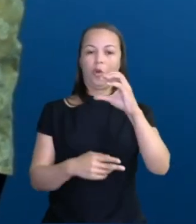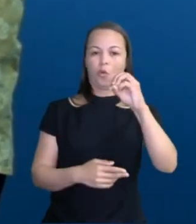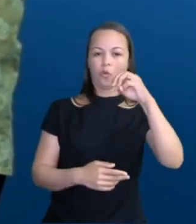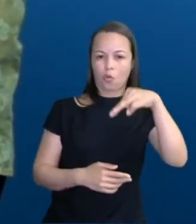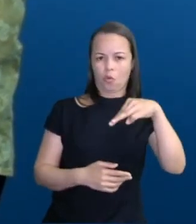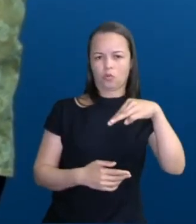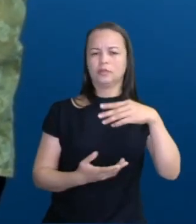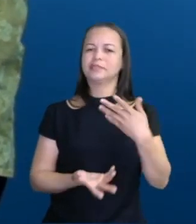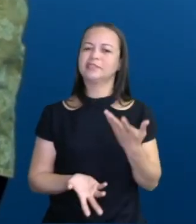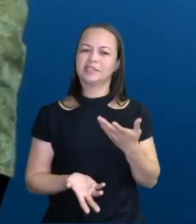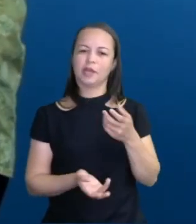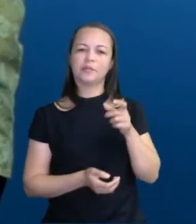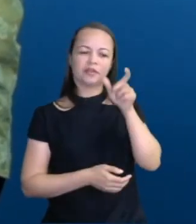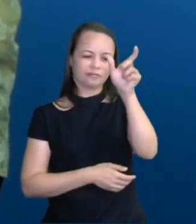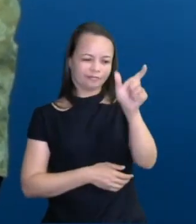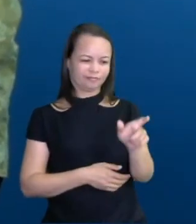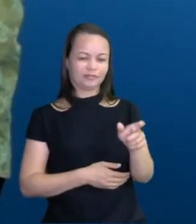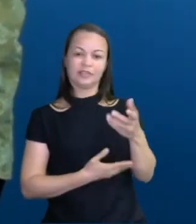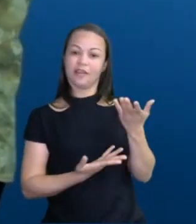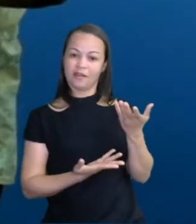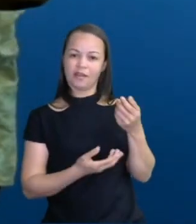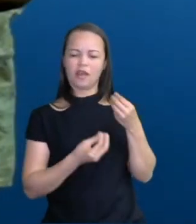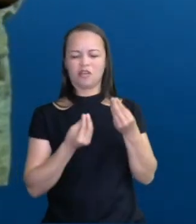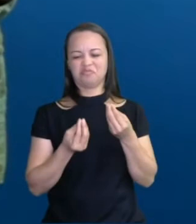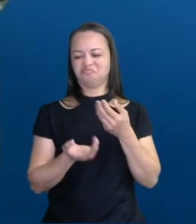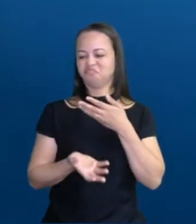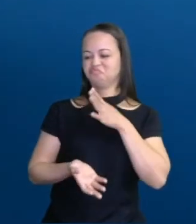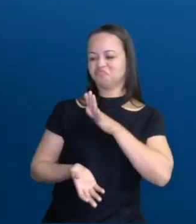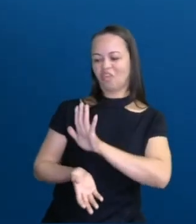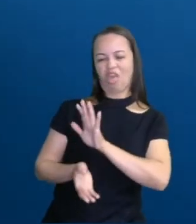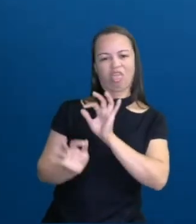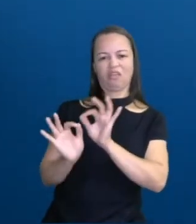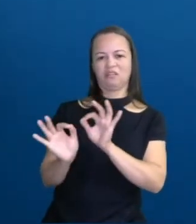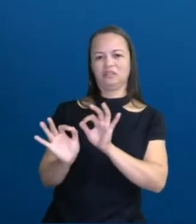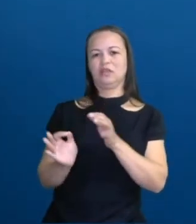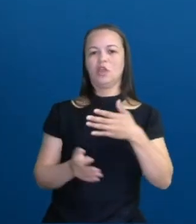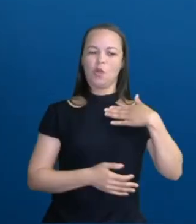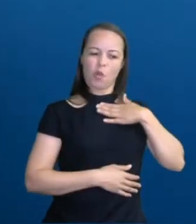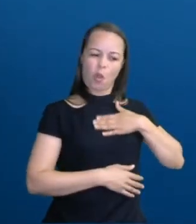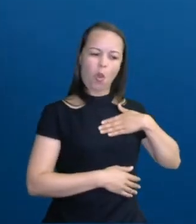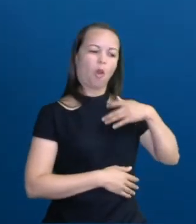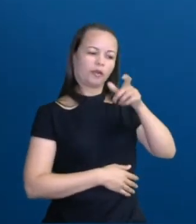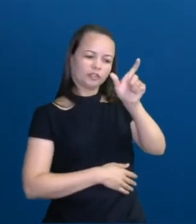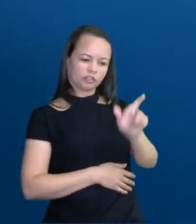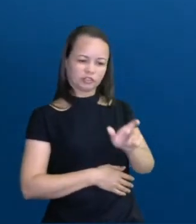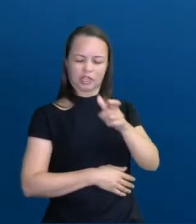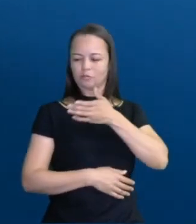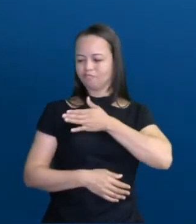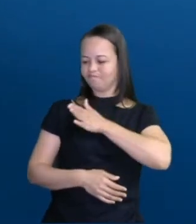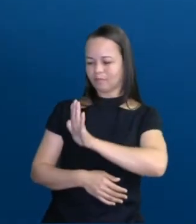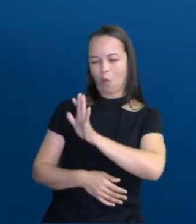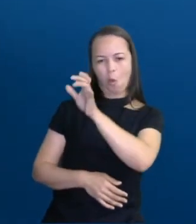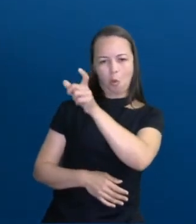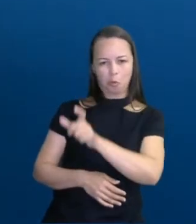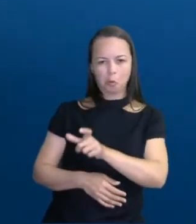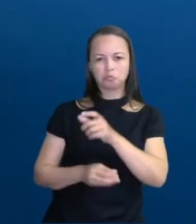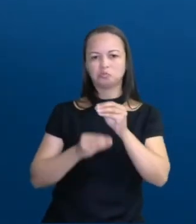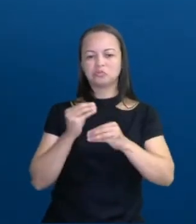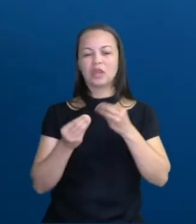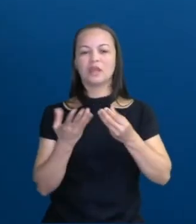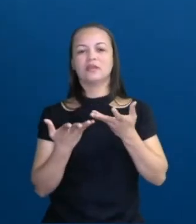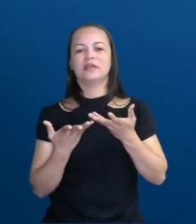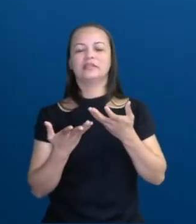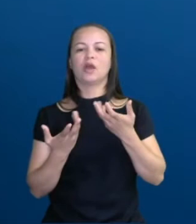vou simpatizar com alguém ou antipatizar com alguém não simpatizamos com